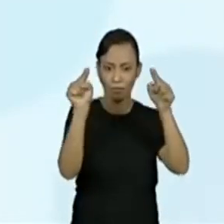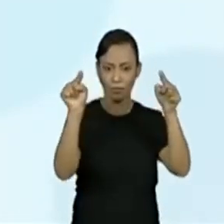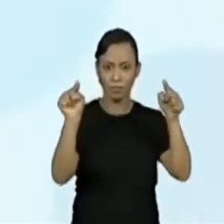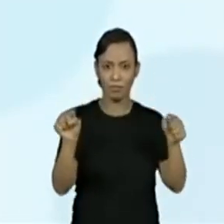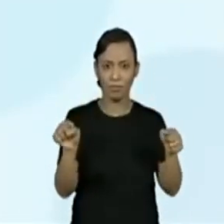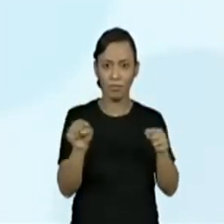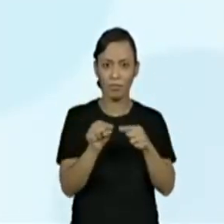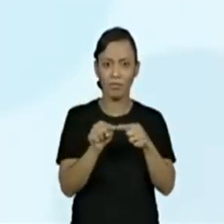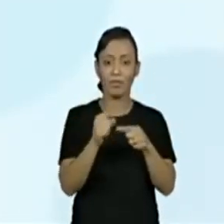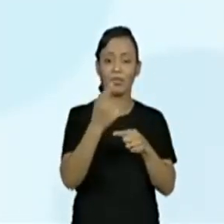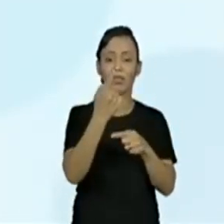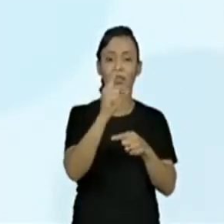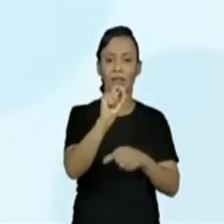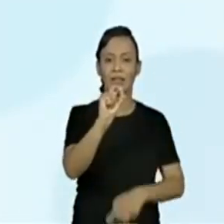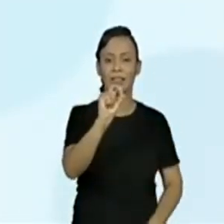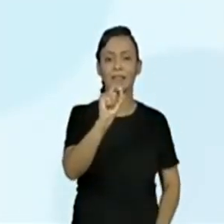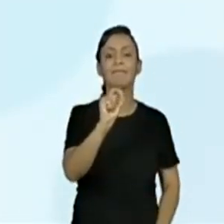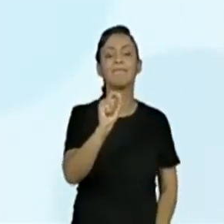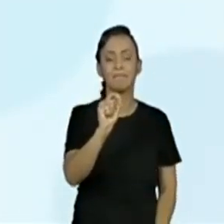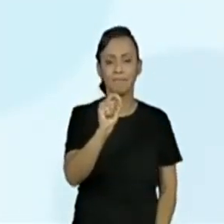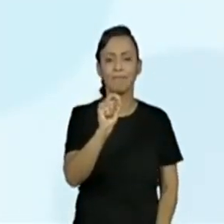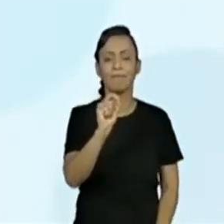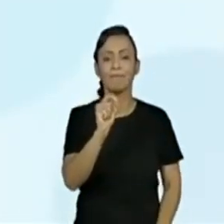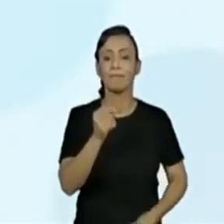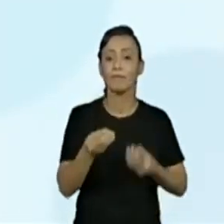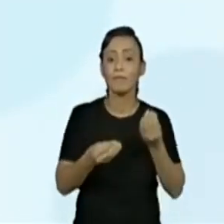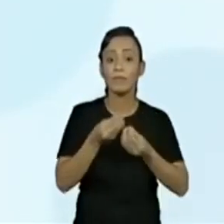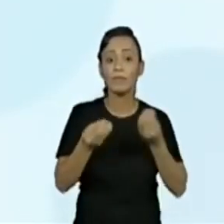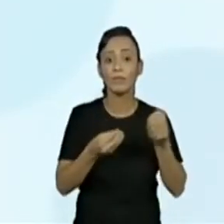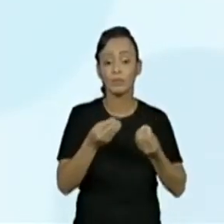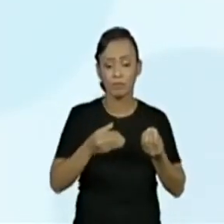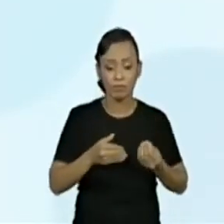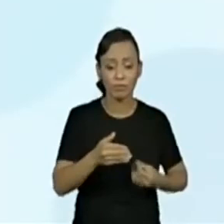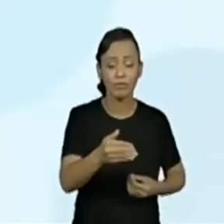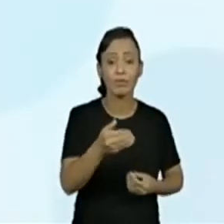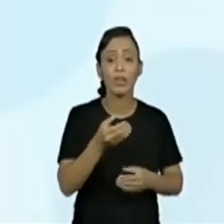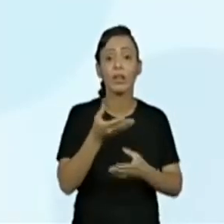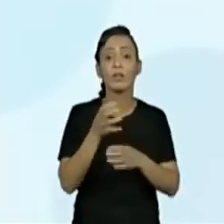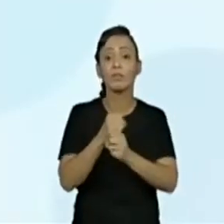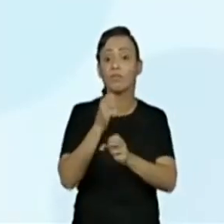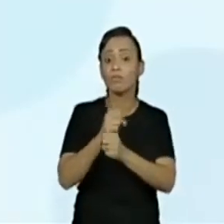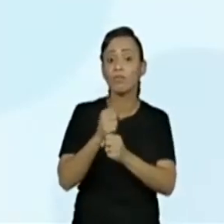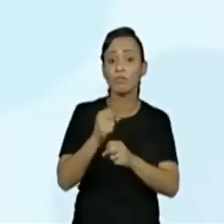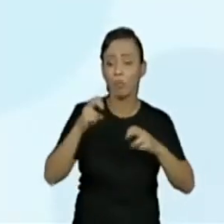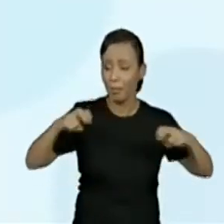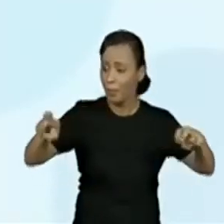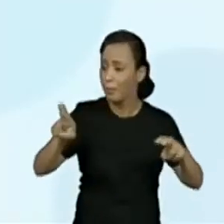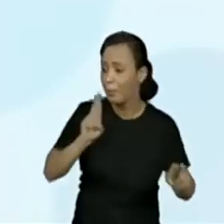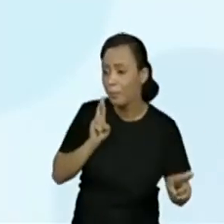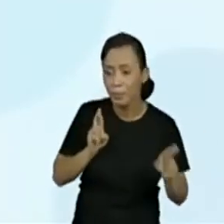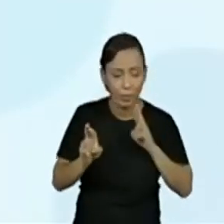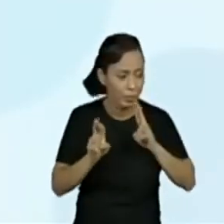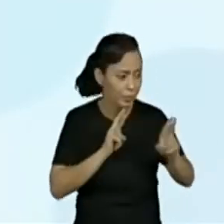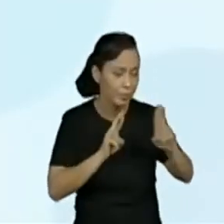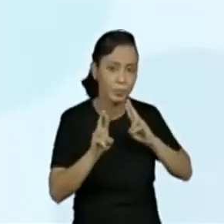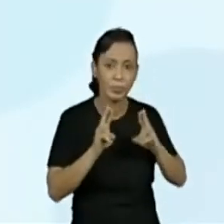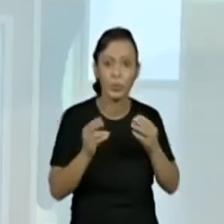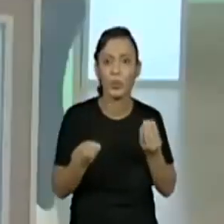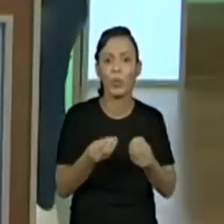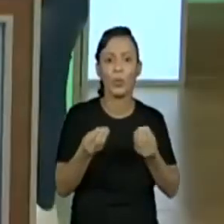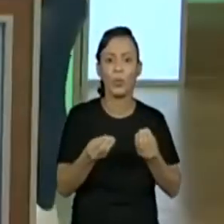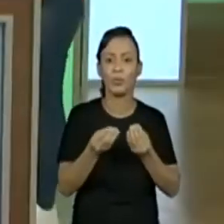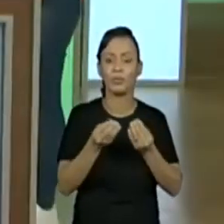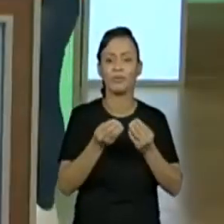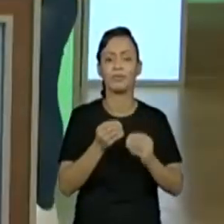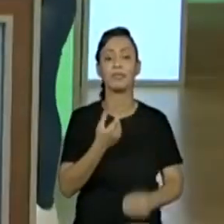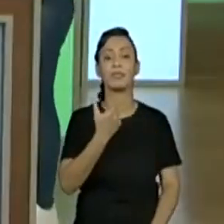10. Escreva os próximos números que foram falados na roda. Então, nós começamos com o número 10.